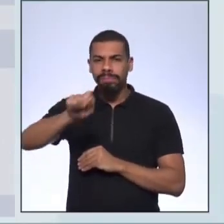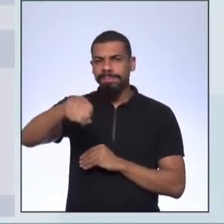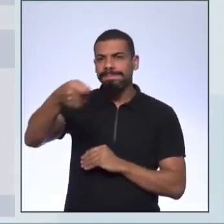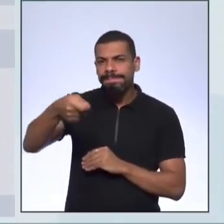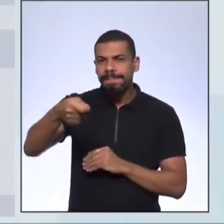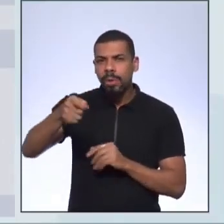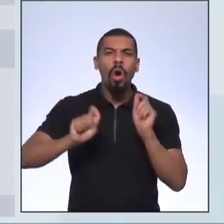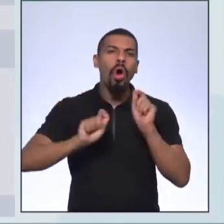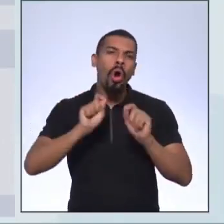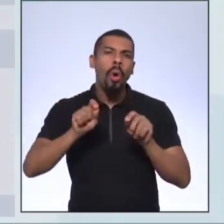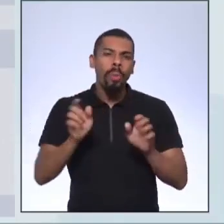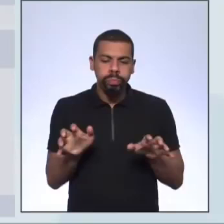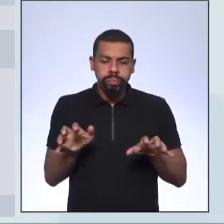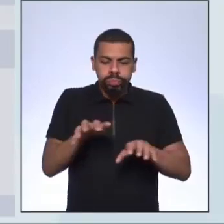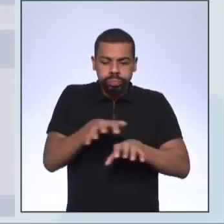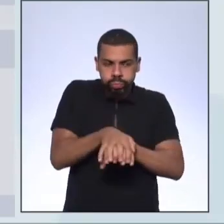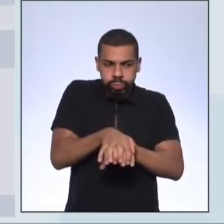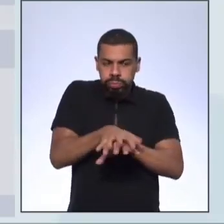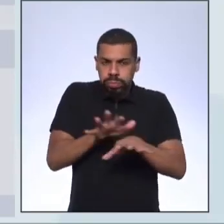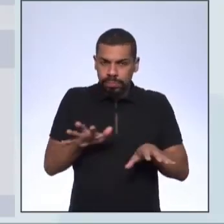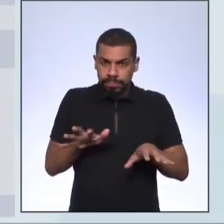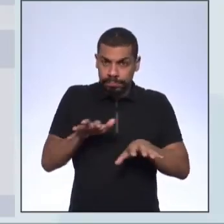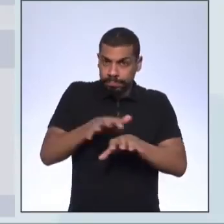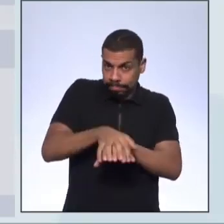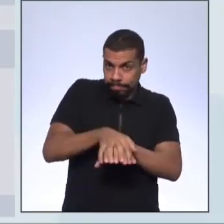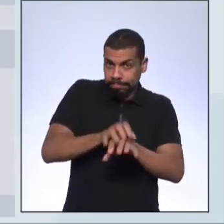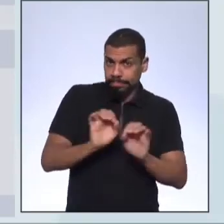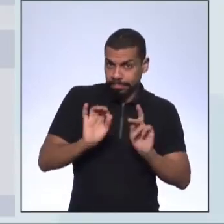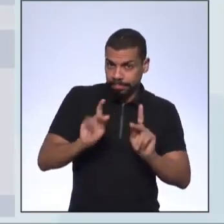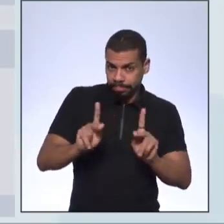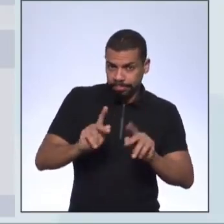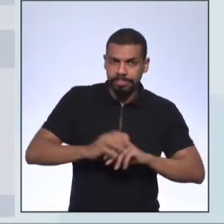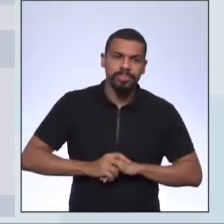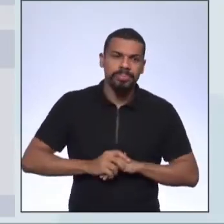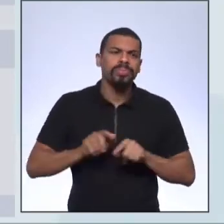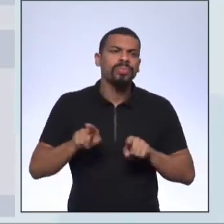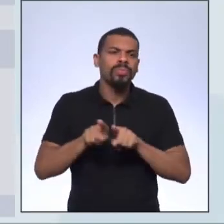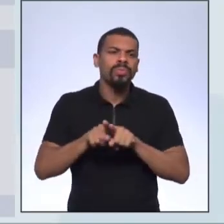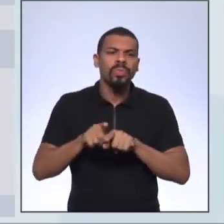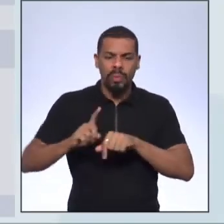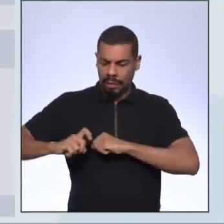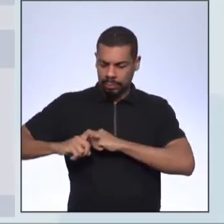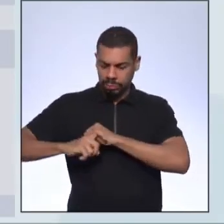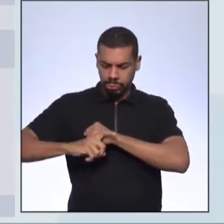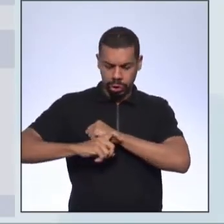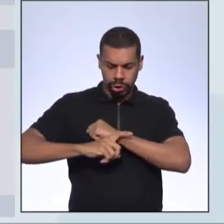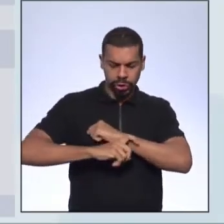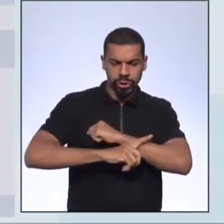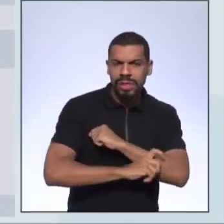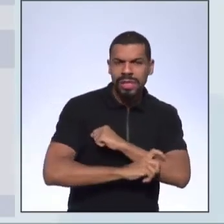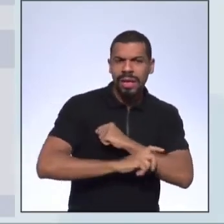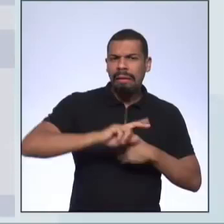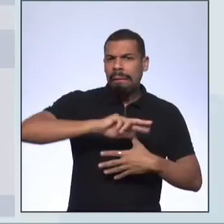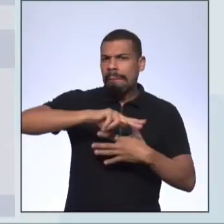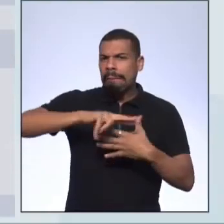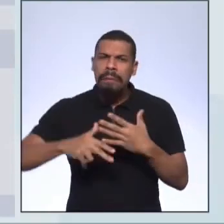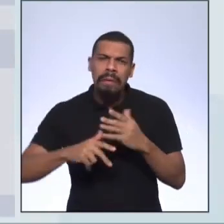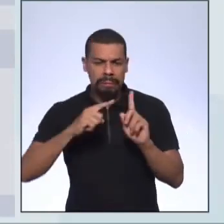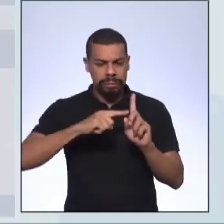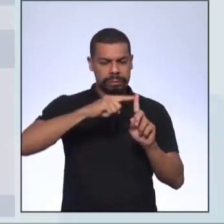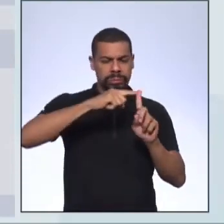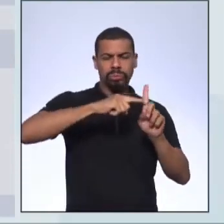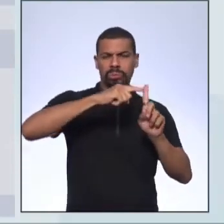as arqueobactérias, que são essas bactérias aí que vivem em situações extremas de temperatura,